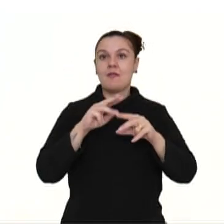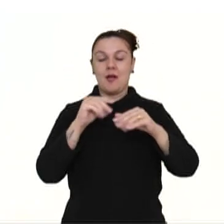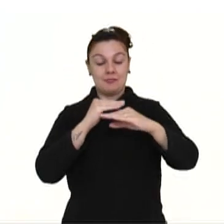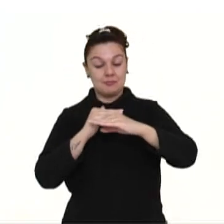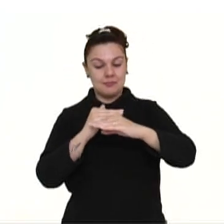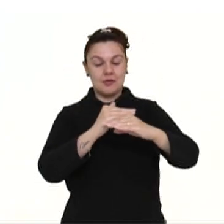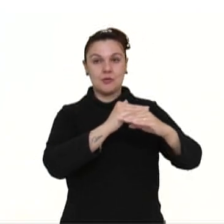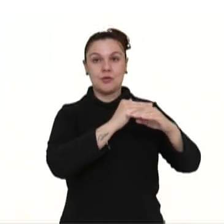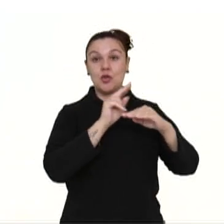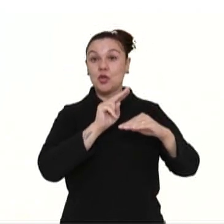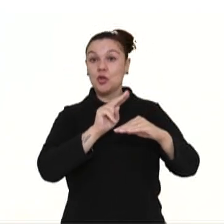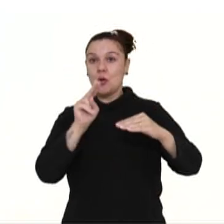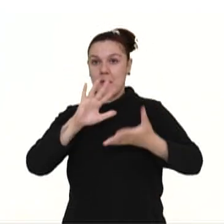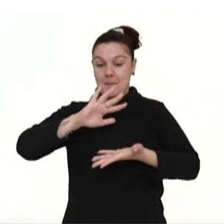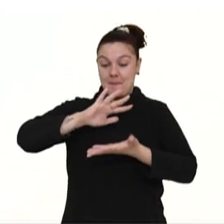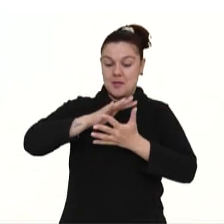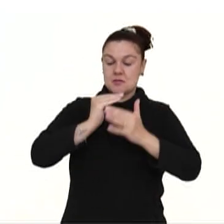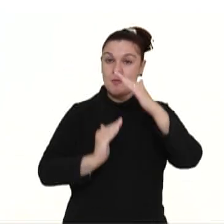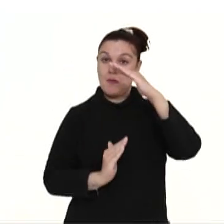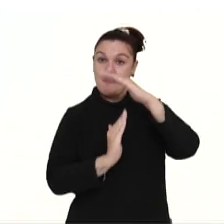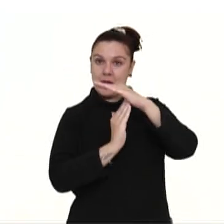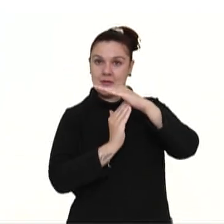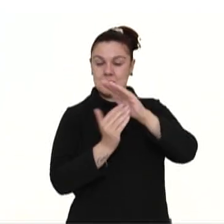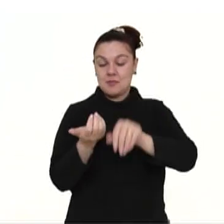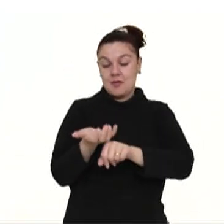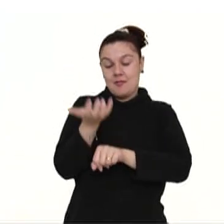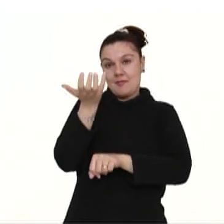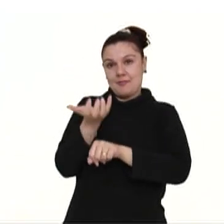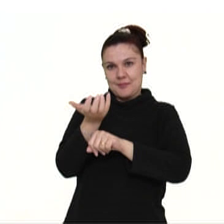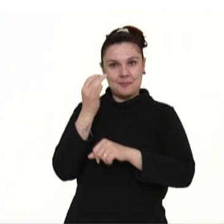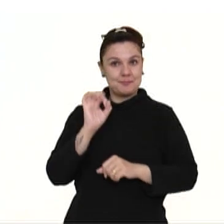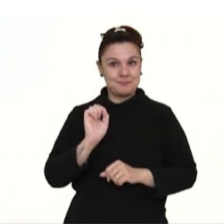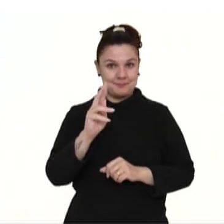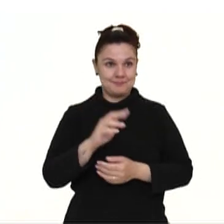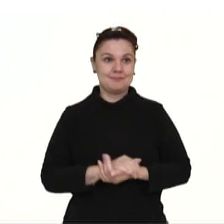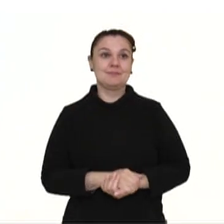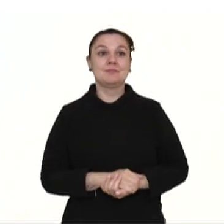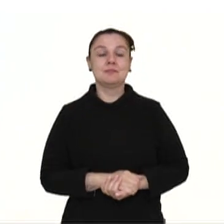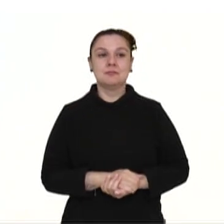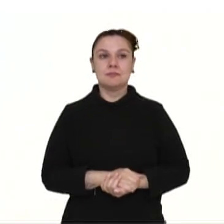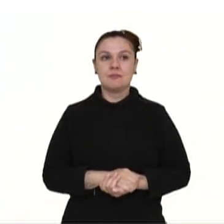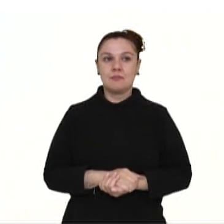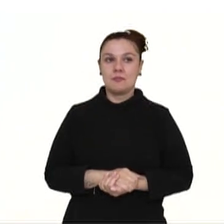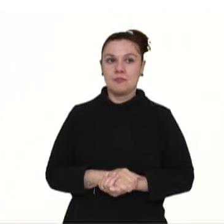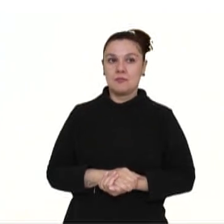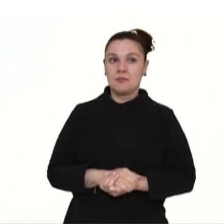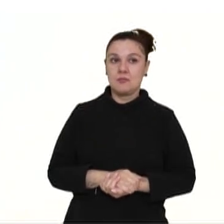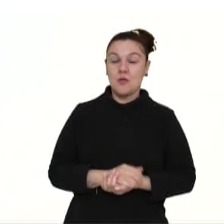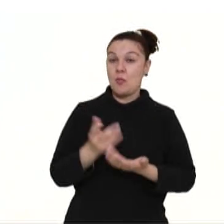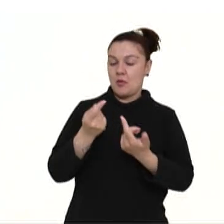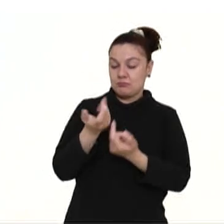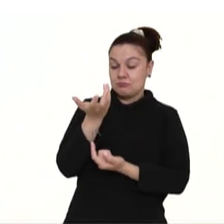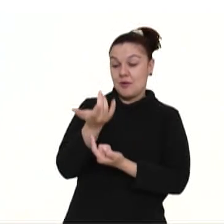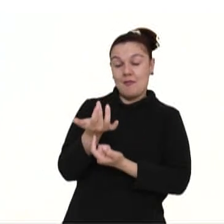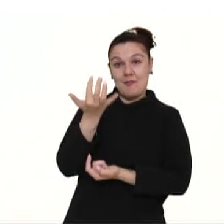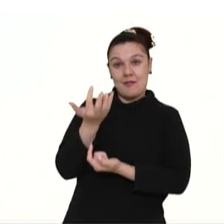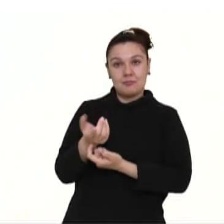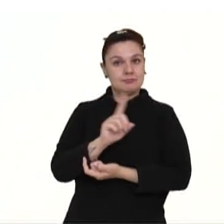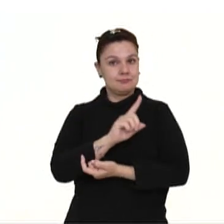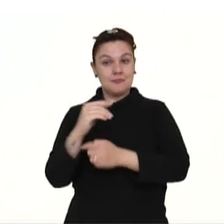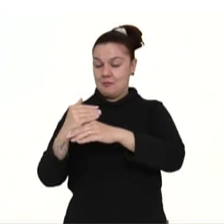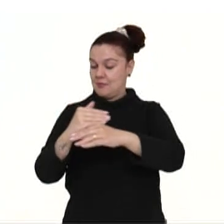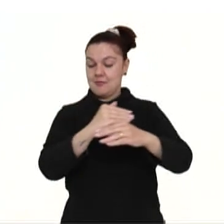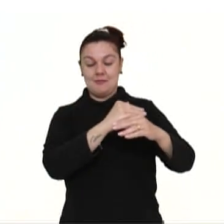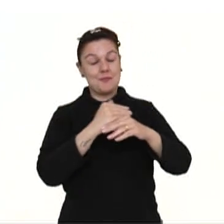equilíbrio denominado de pressão máxima de vapor. Certo? A combustão de uma vela não é um processo